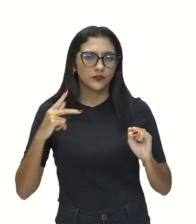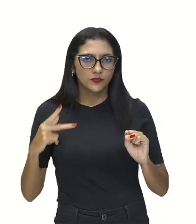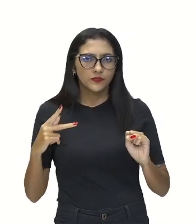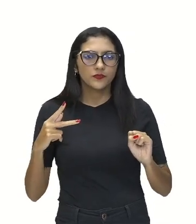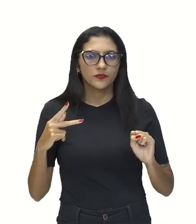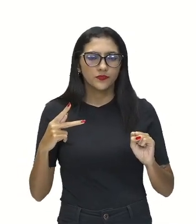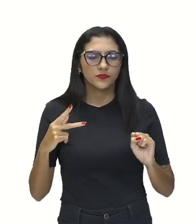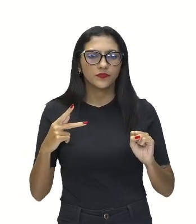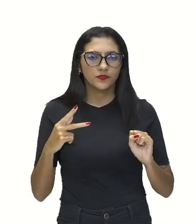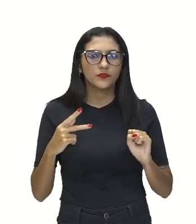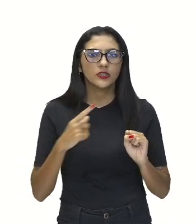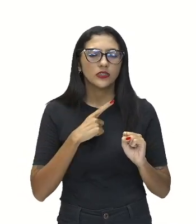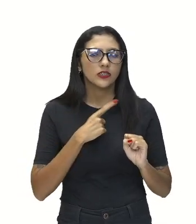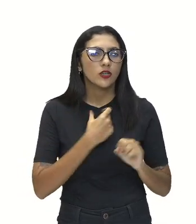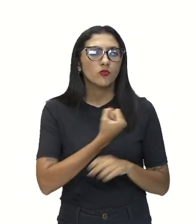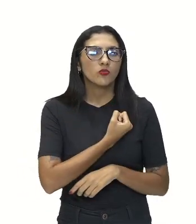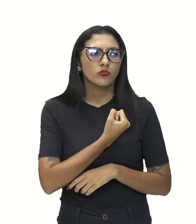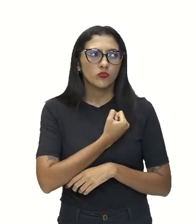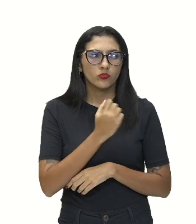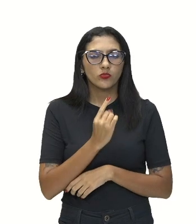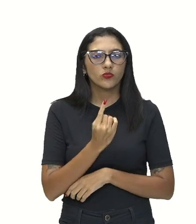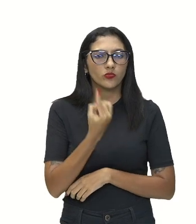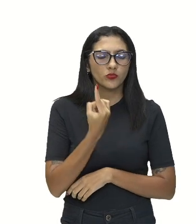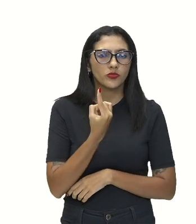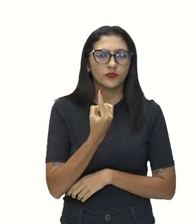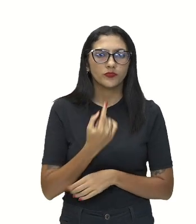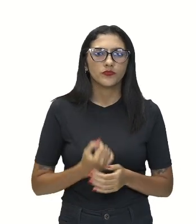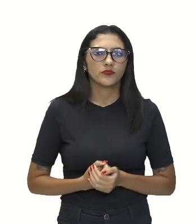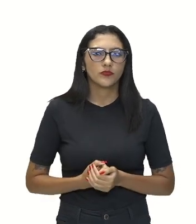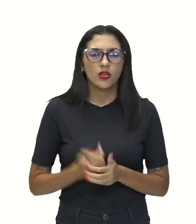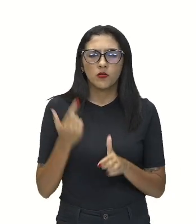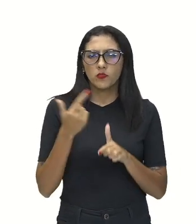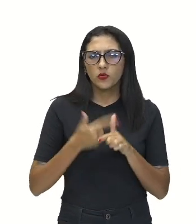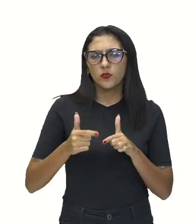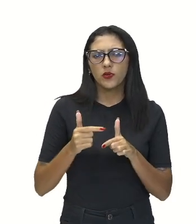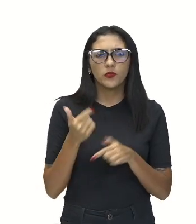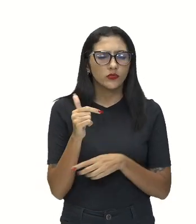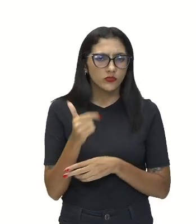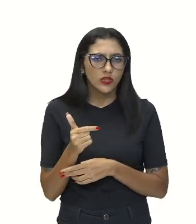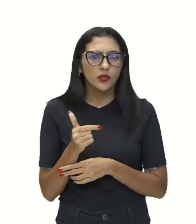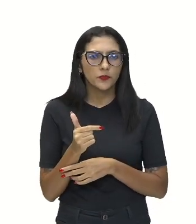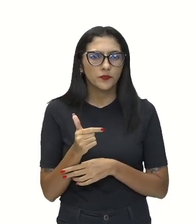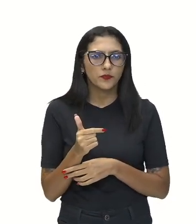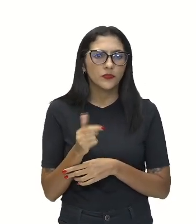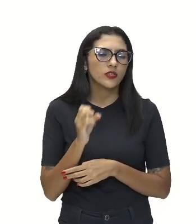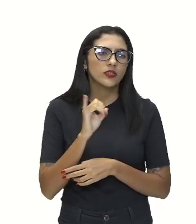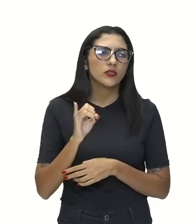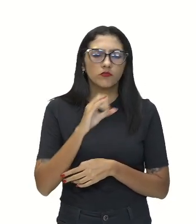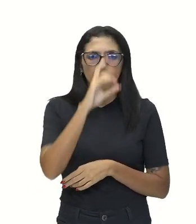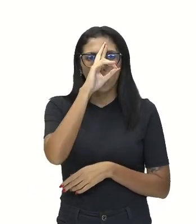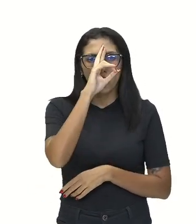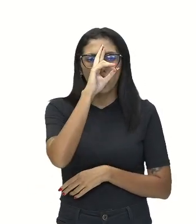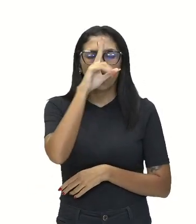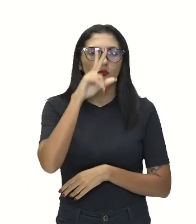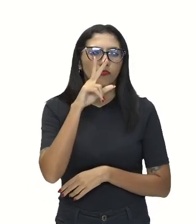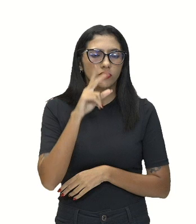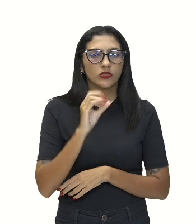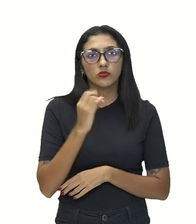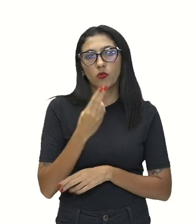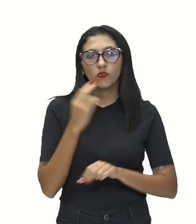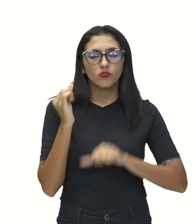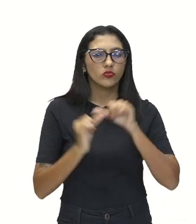diagonal principal de diagonal secundária, por exemplo, porque nós teremos valores diferentes, tá? Vamos voltar aqui para a